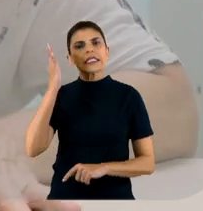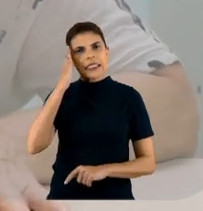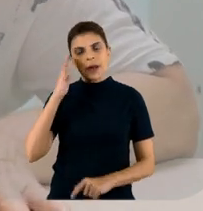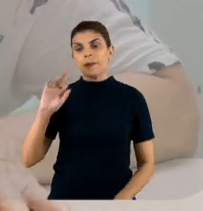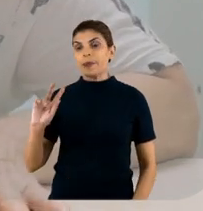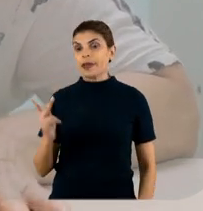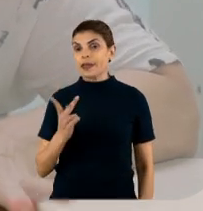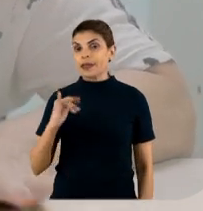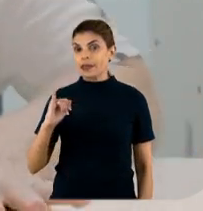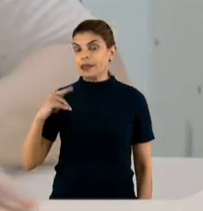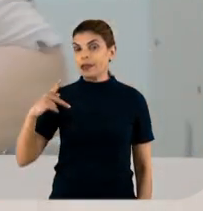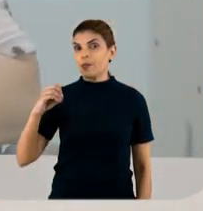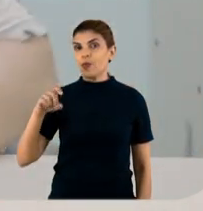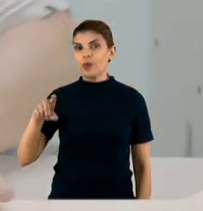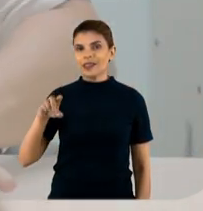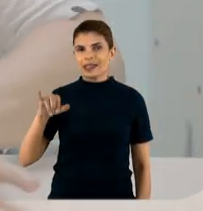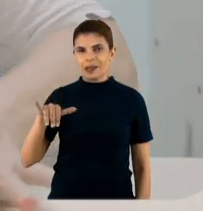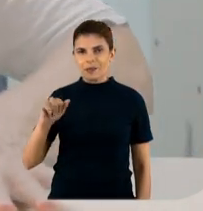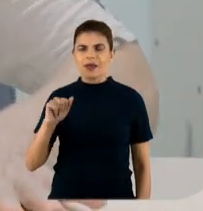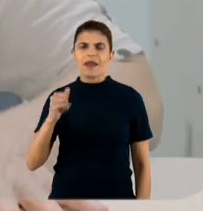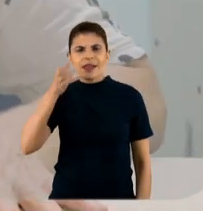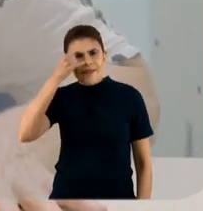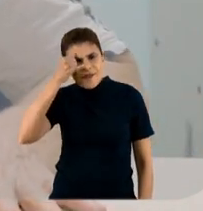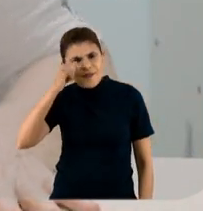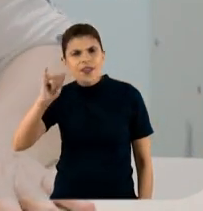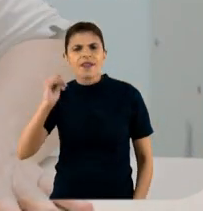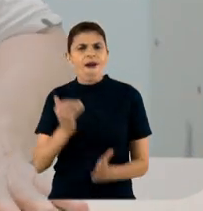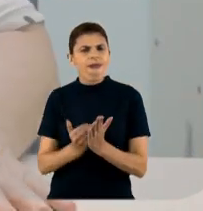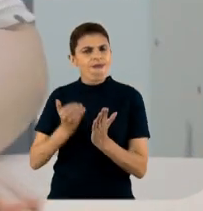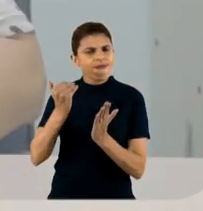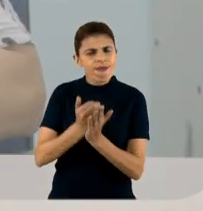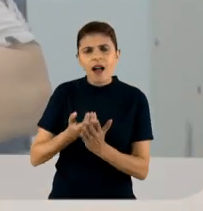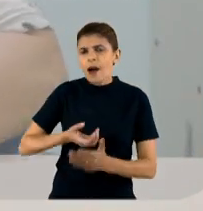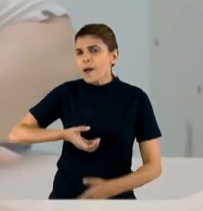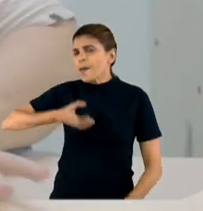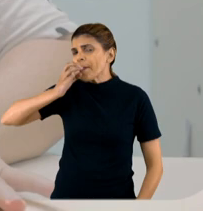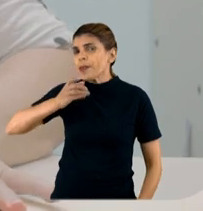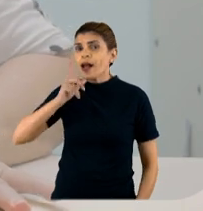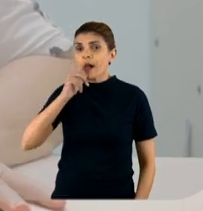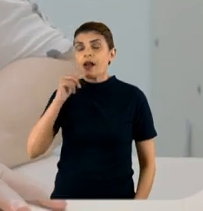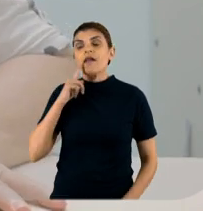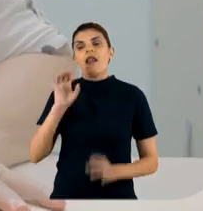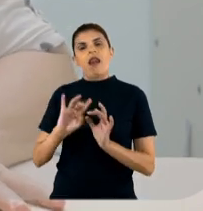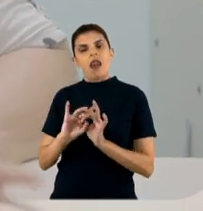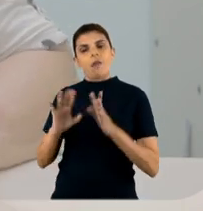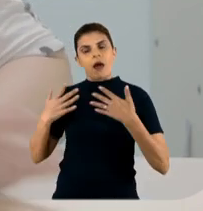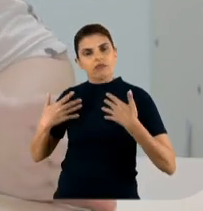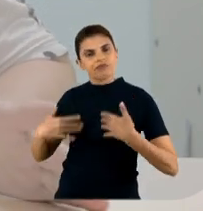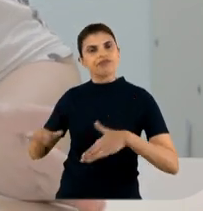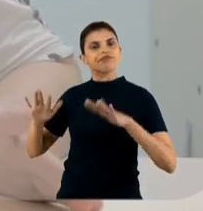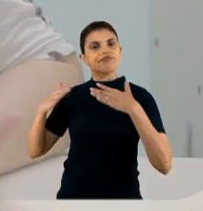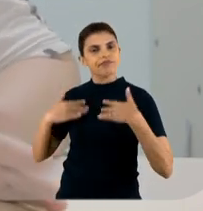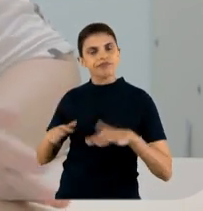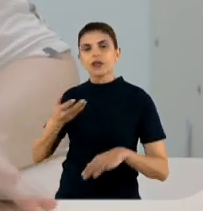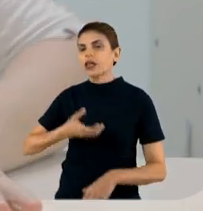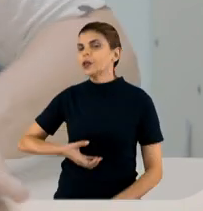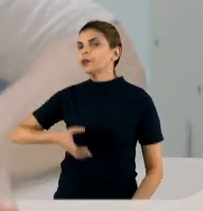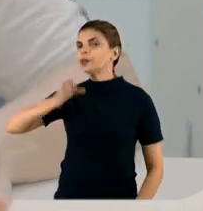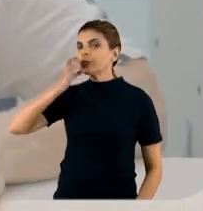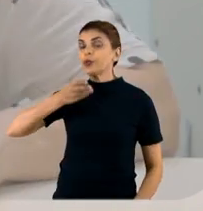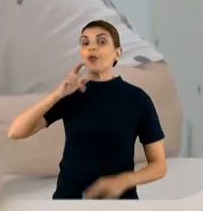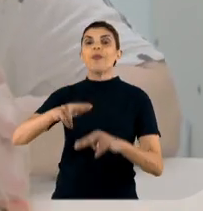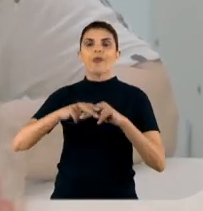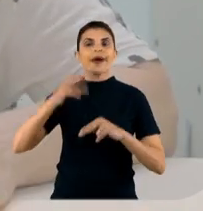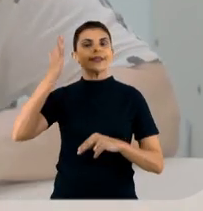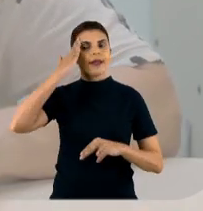com muita hipoxemia que em geral faz você evitar excesso de líquidos nesses doentes a gente tem sido mais liberal em dar fluidos